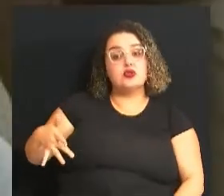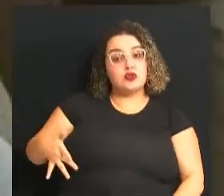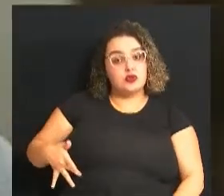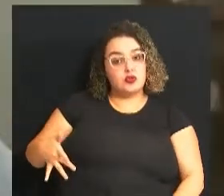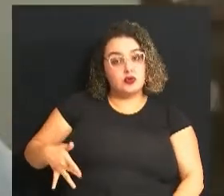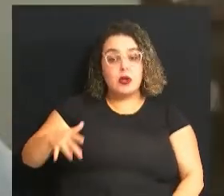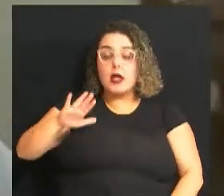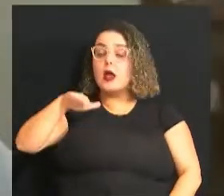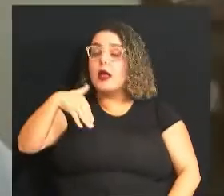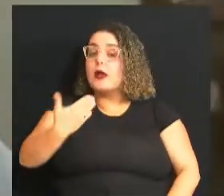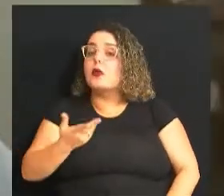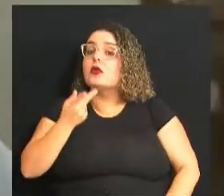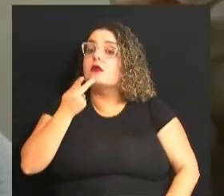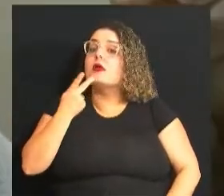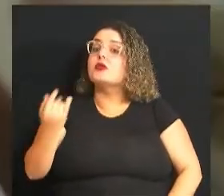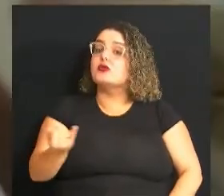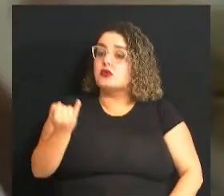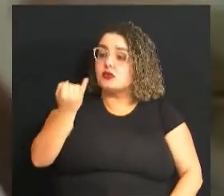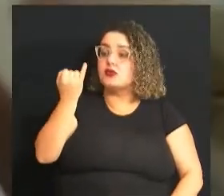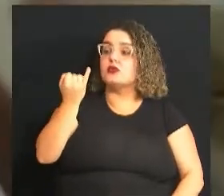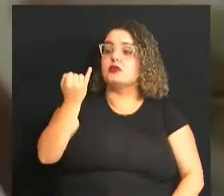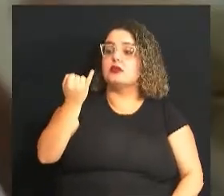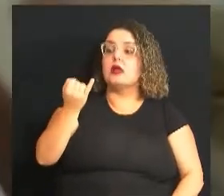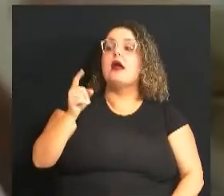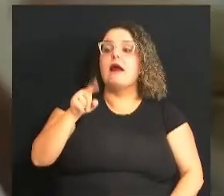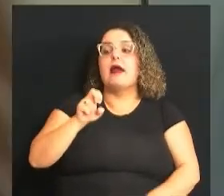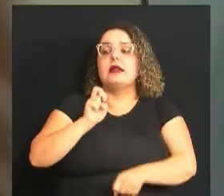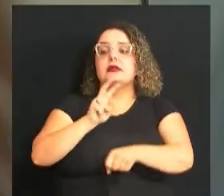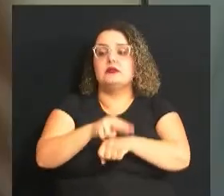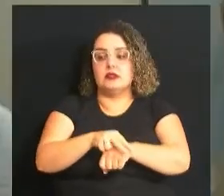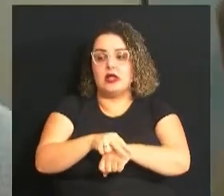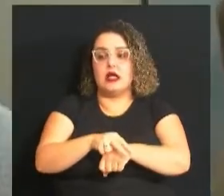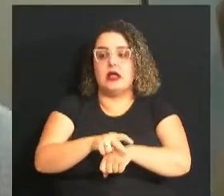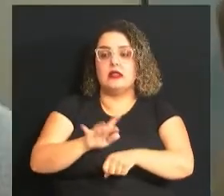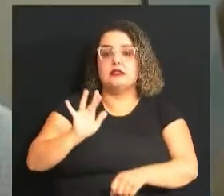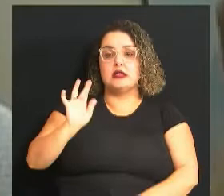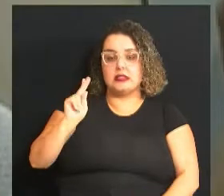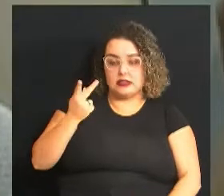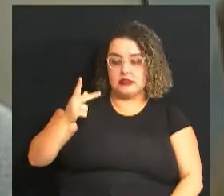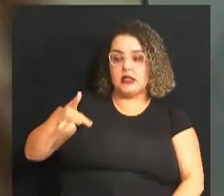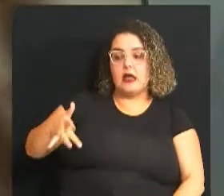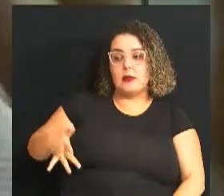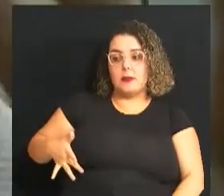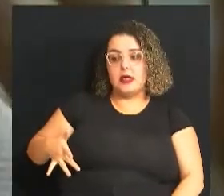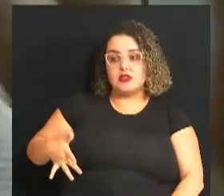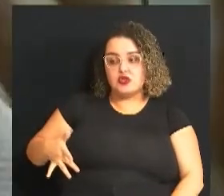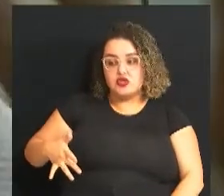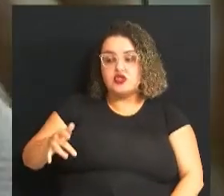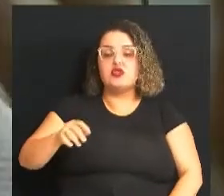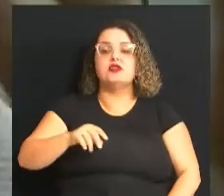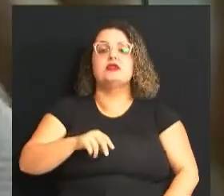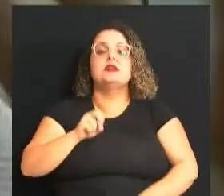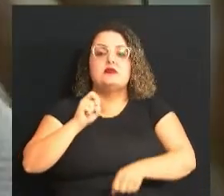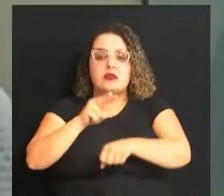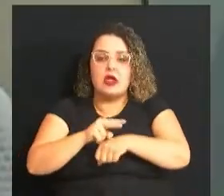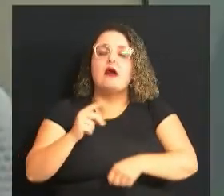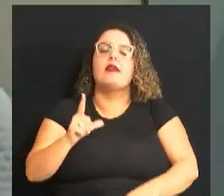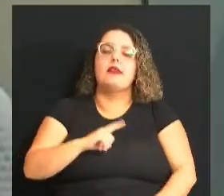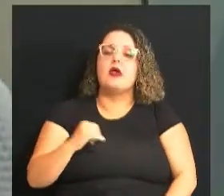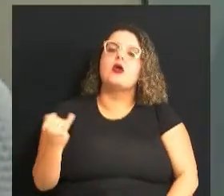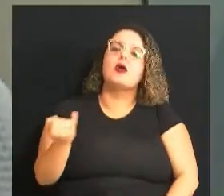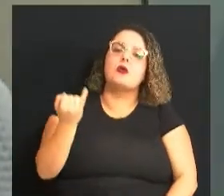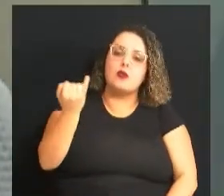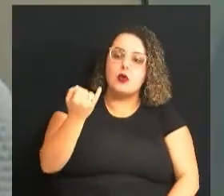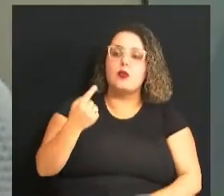mais importantes, é realmente as hepatites virais, elas têm toda a sua importância, até porque a